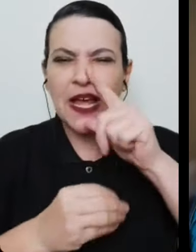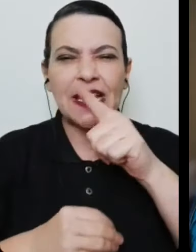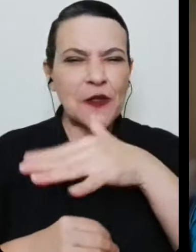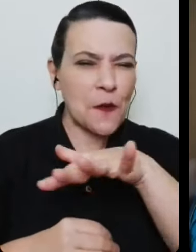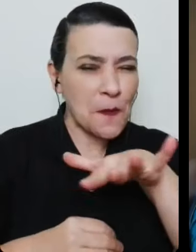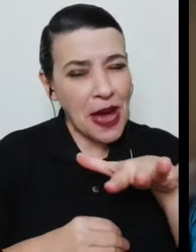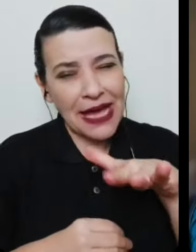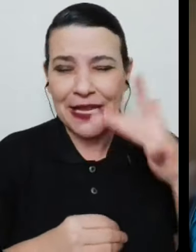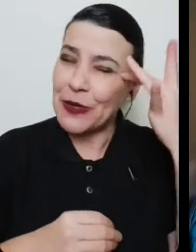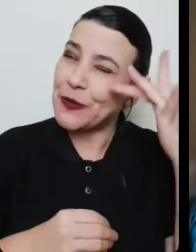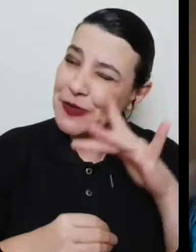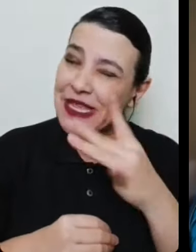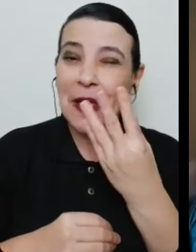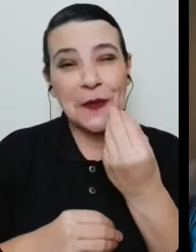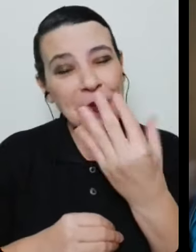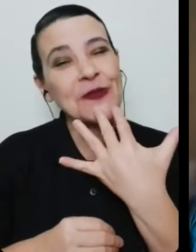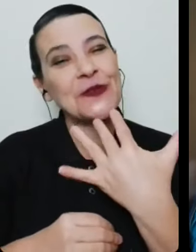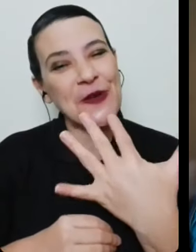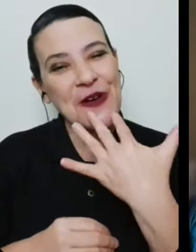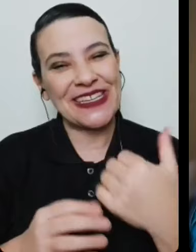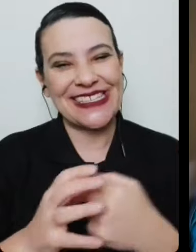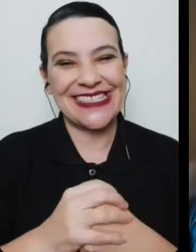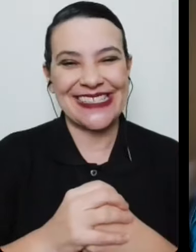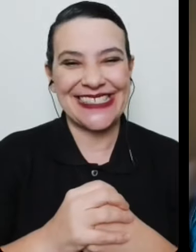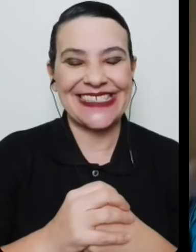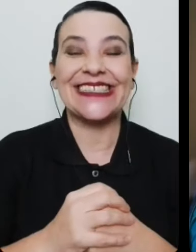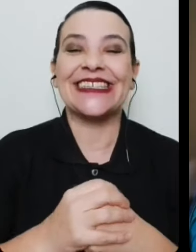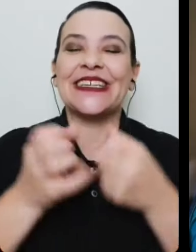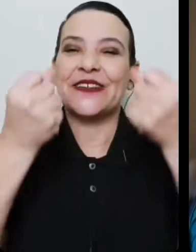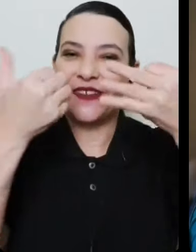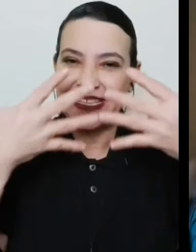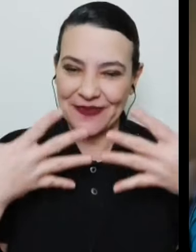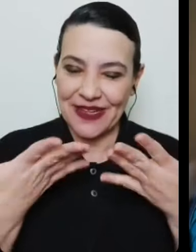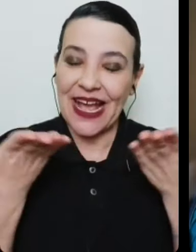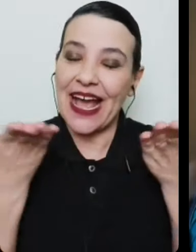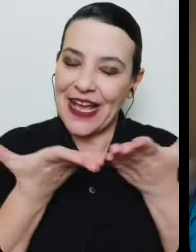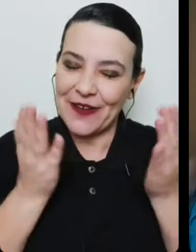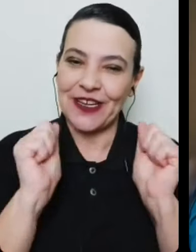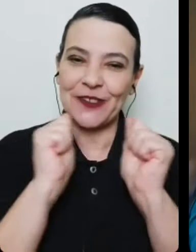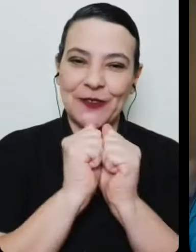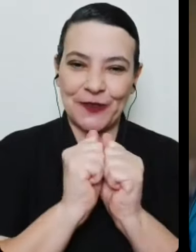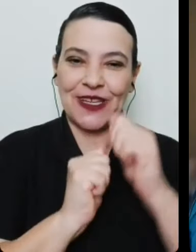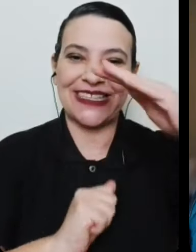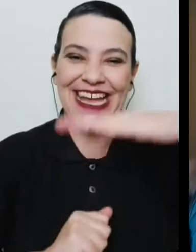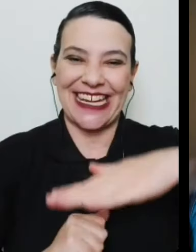cores. E ele É vai isso. falar aqui com a gente agora à tarde, né, Léo?